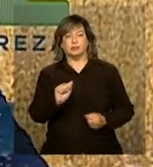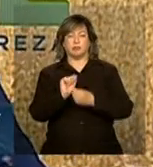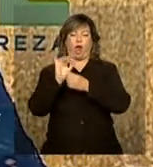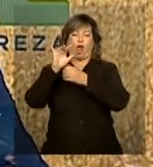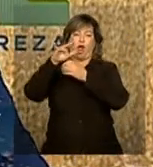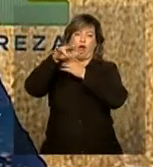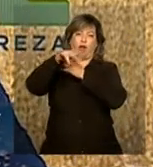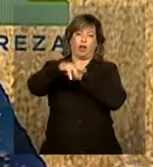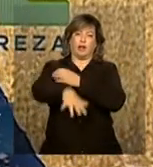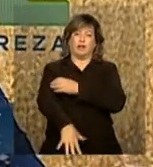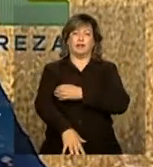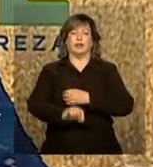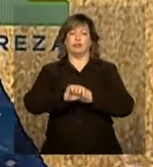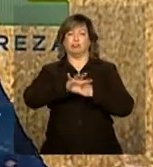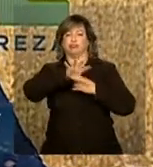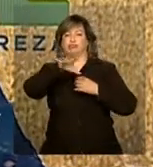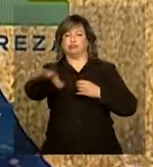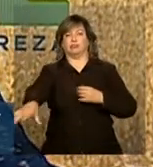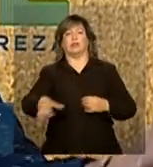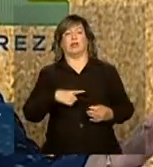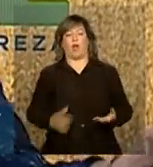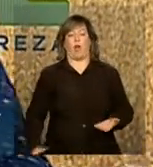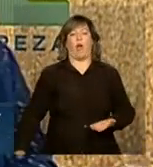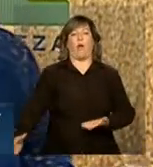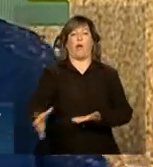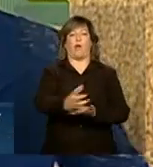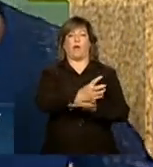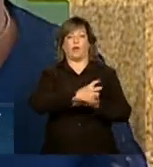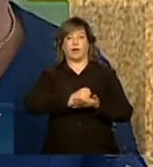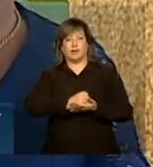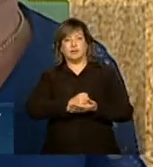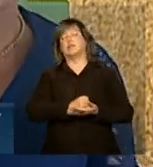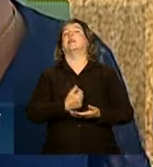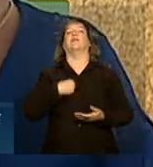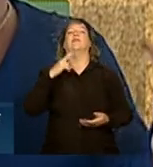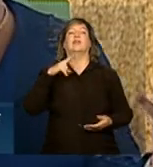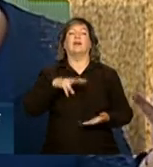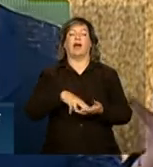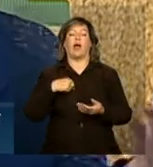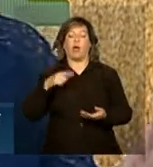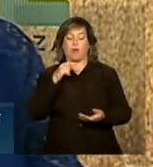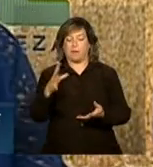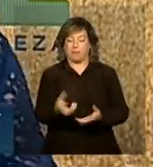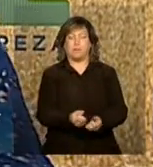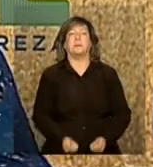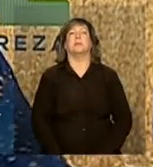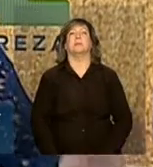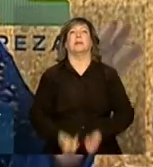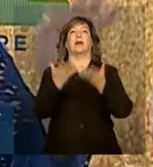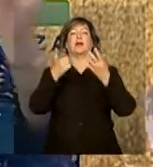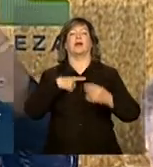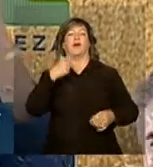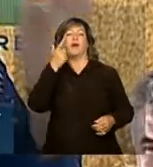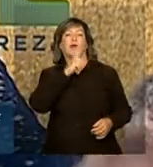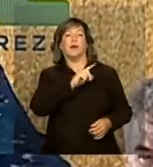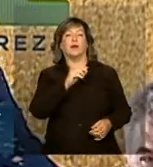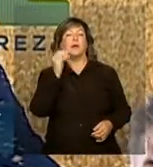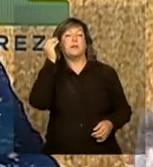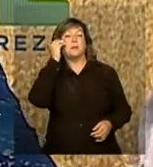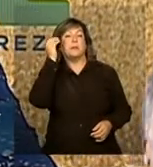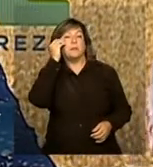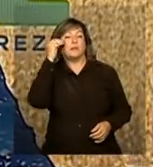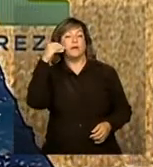jorrando pela colheitadeira, conseguir pegá-la, jogar para cima e provar